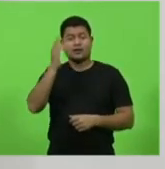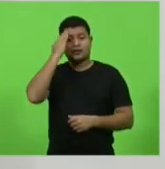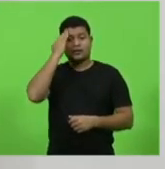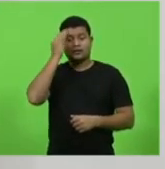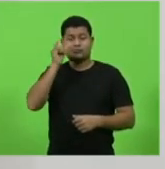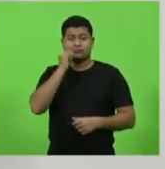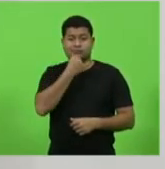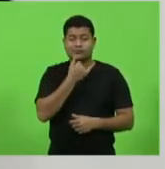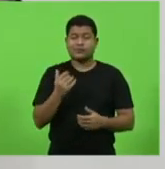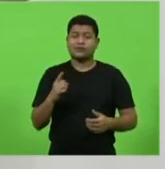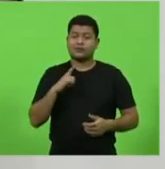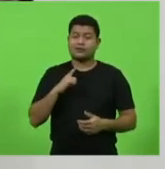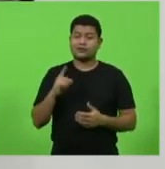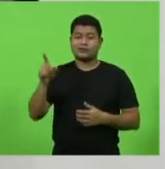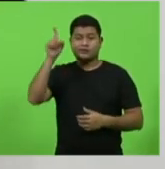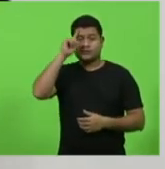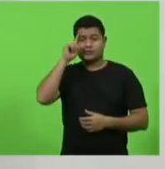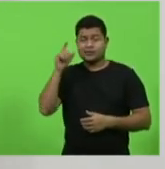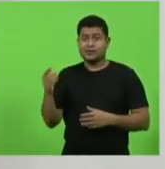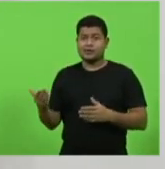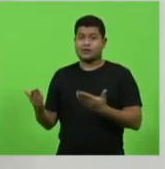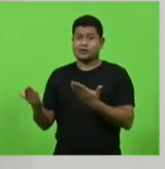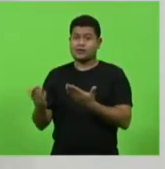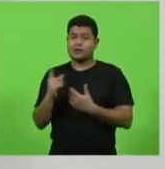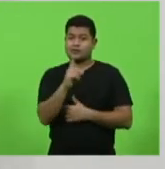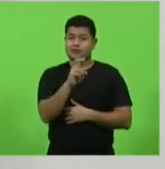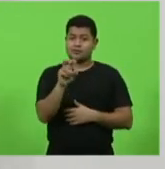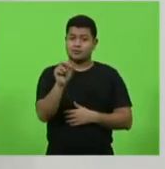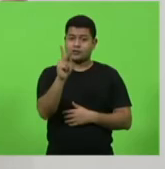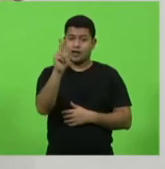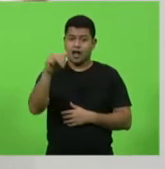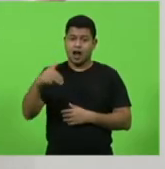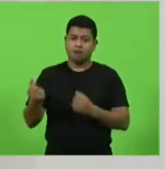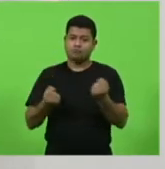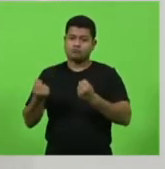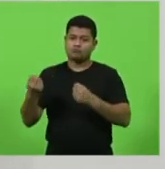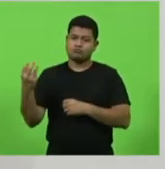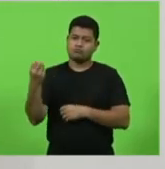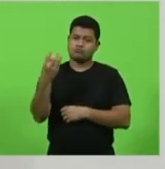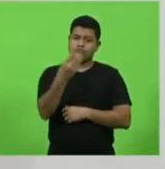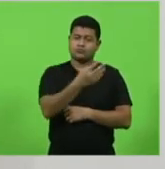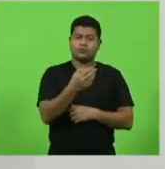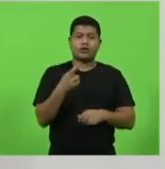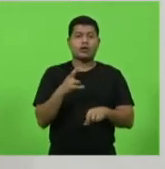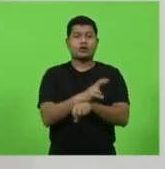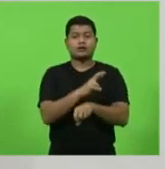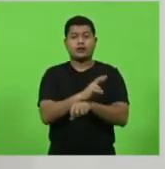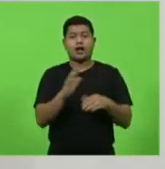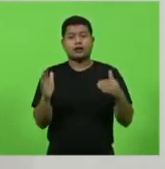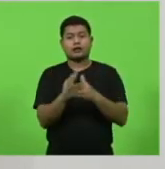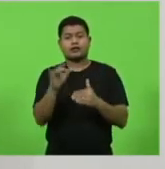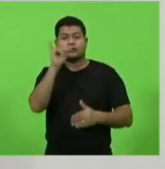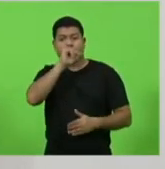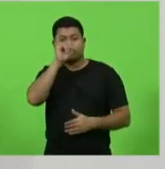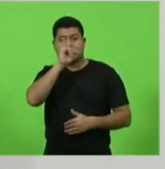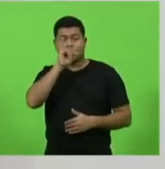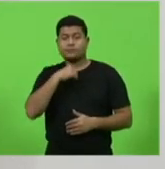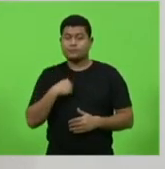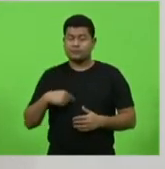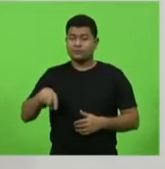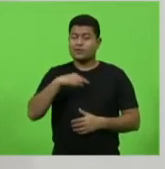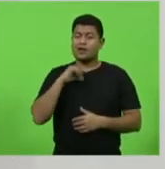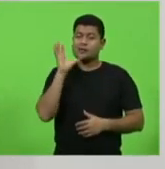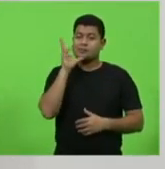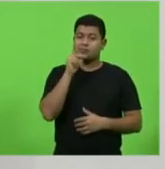tem dias que para fazer 150 quilômetros entre Rio do Sul e Itajaí, a gente acaba